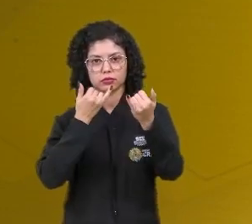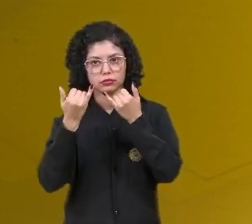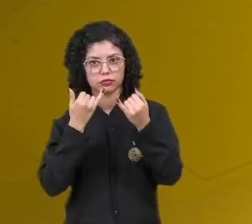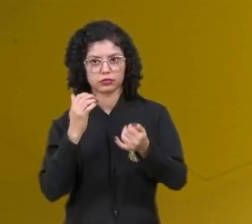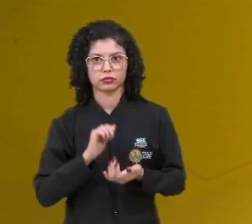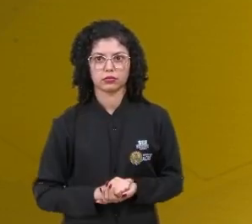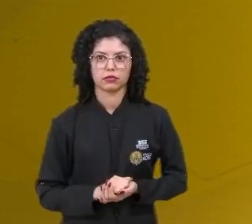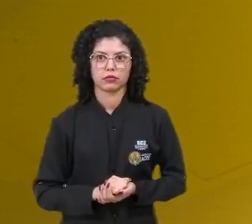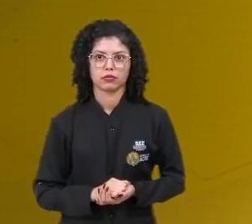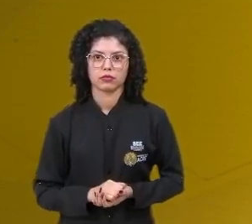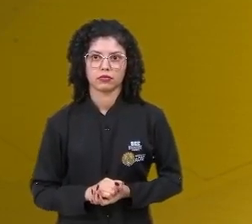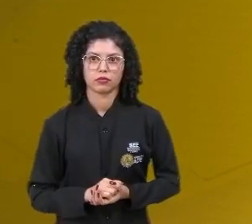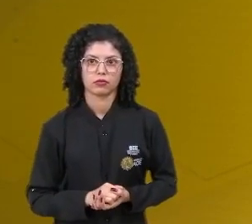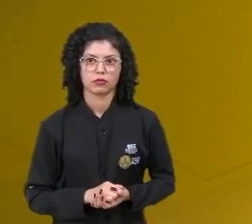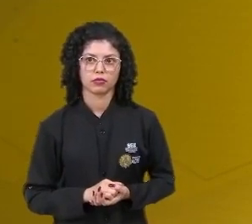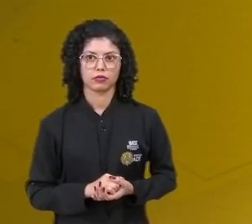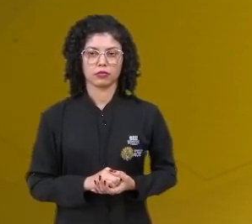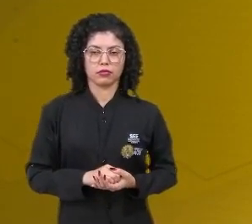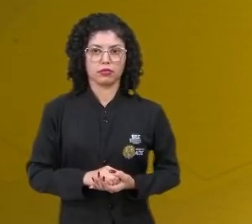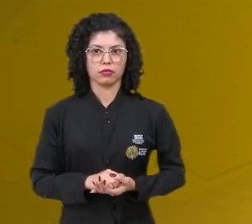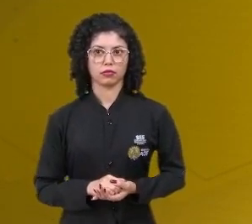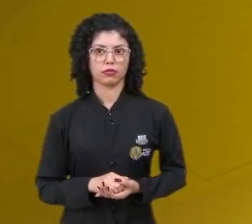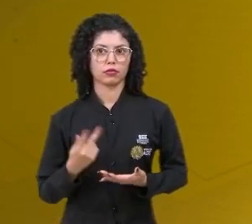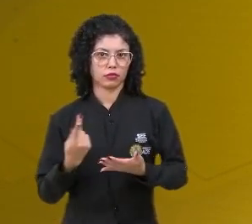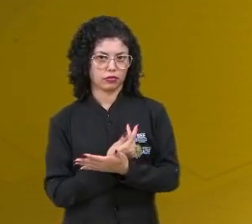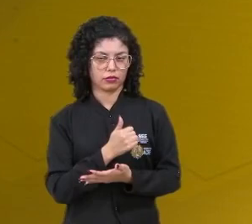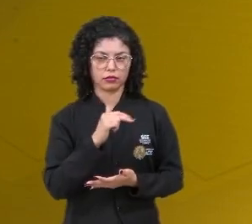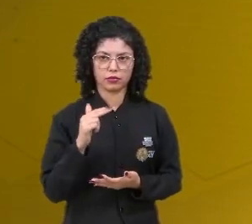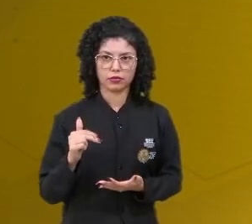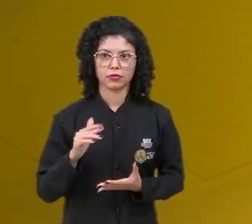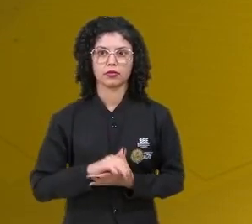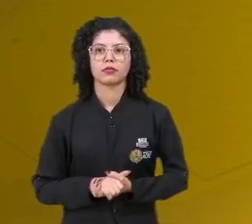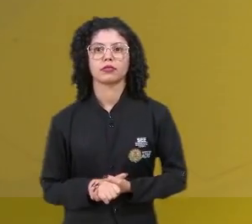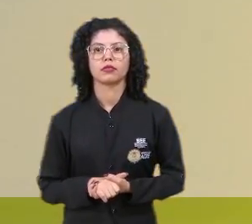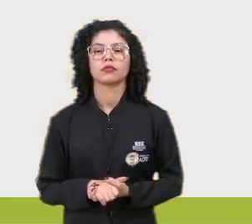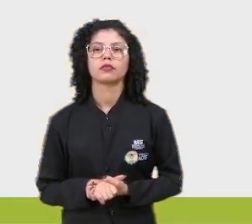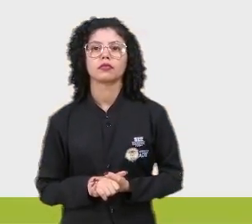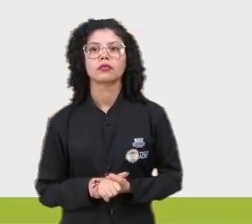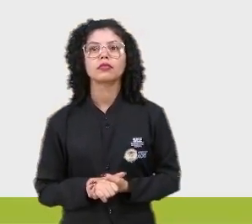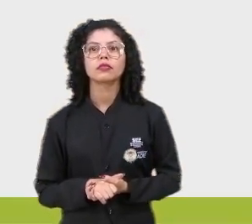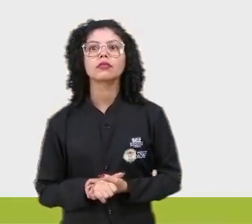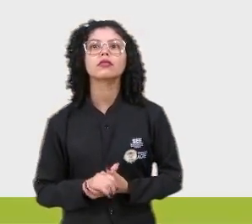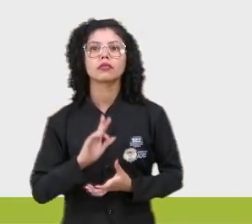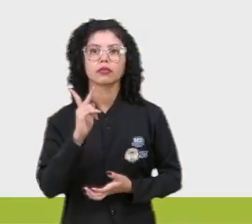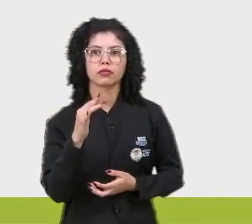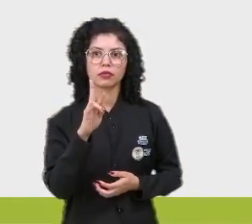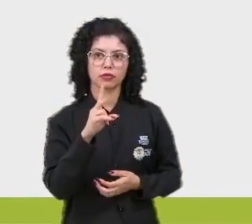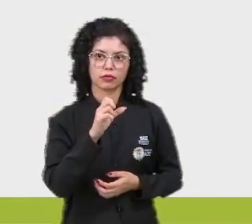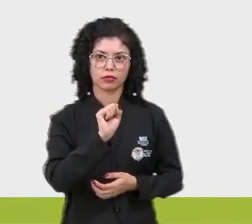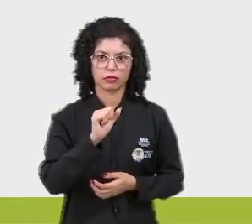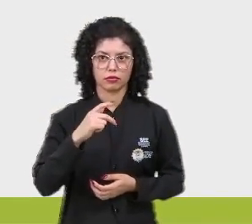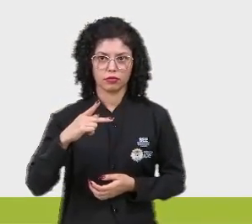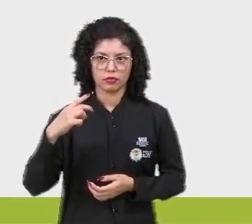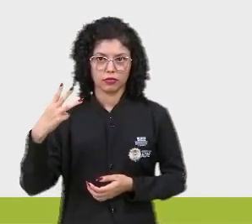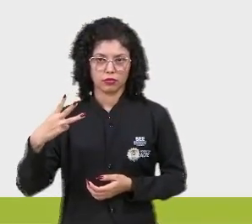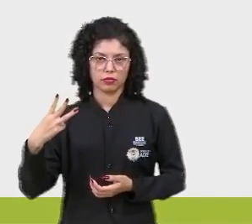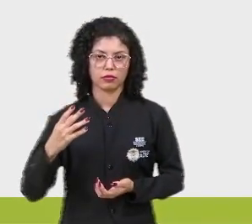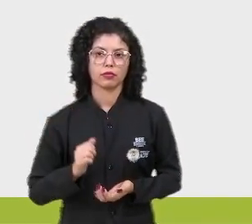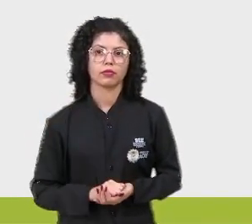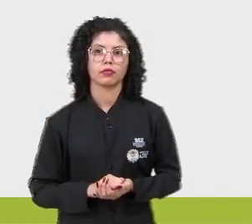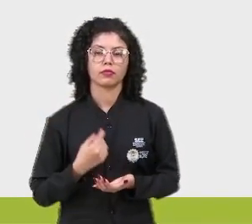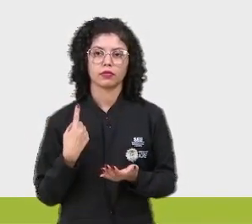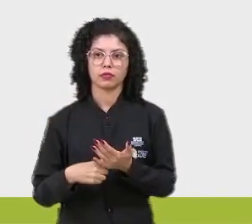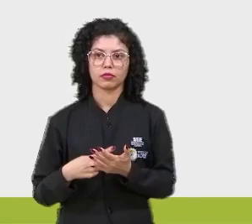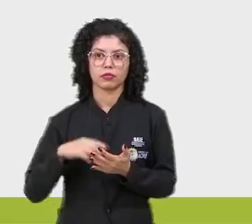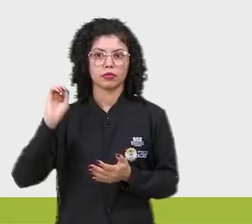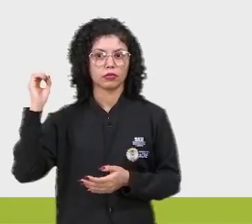memorizar muito bem os tipos de hibridização e não errar nunca mais, tá? Então, hibridização sp3 vai acontecer somente